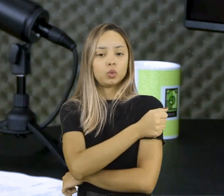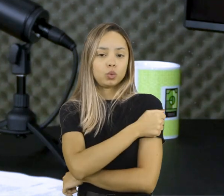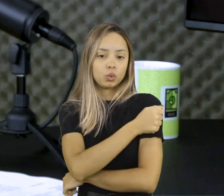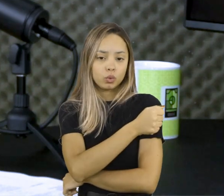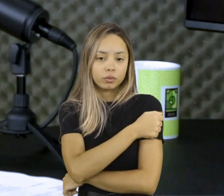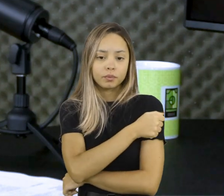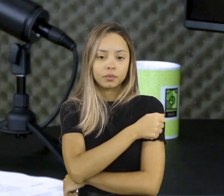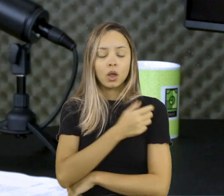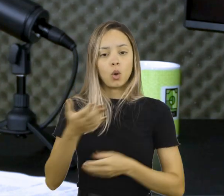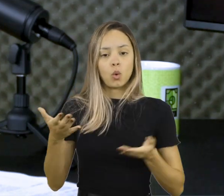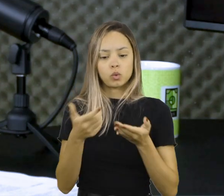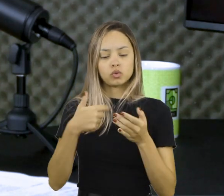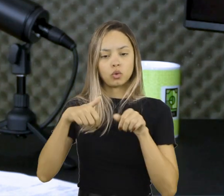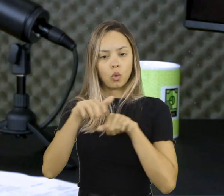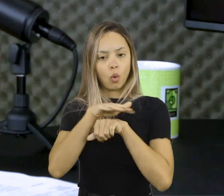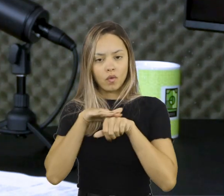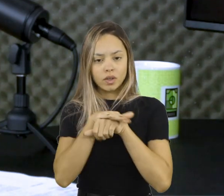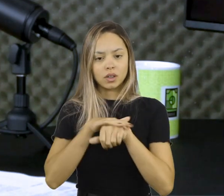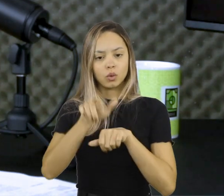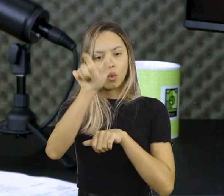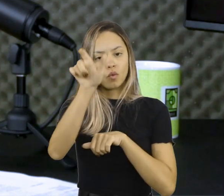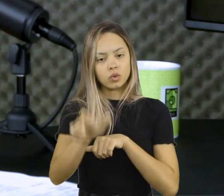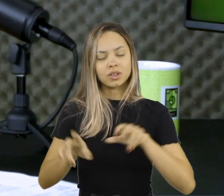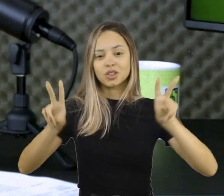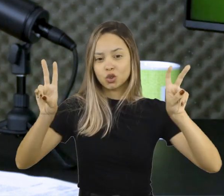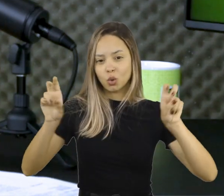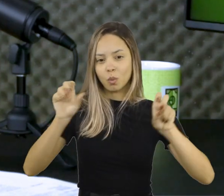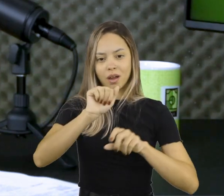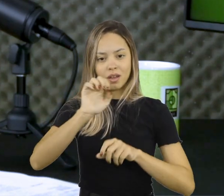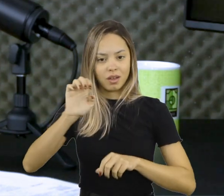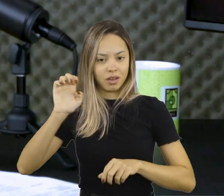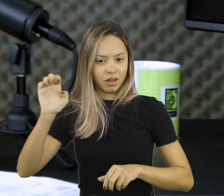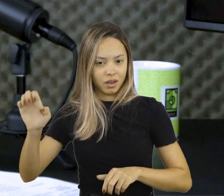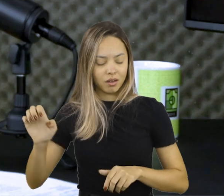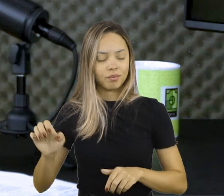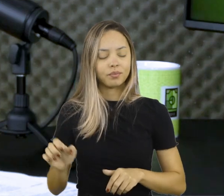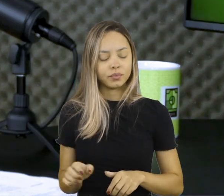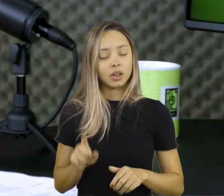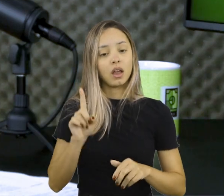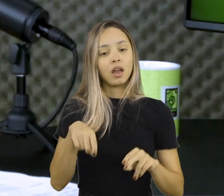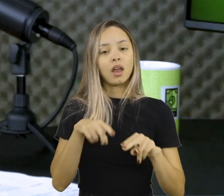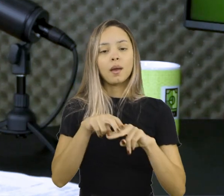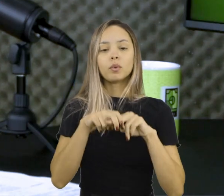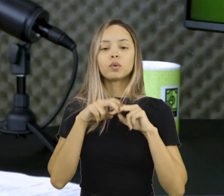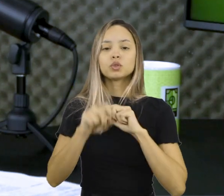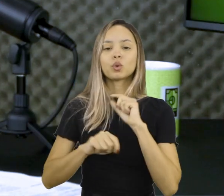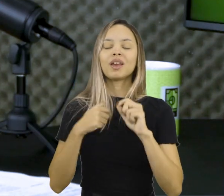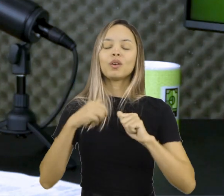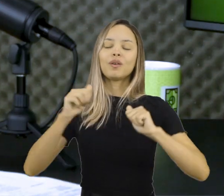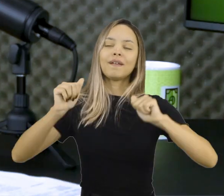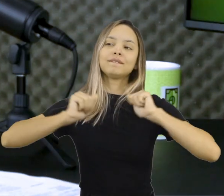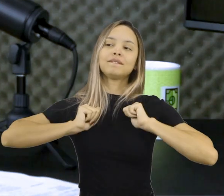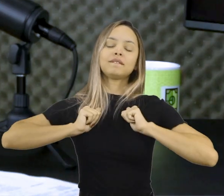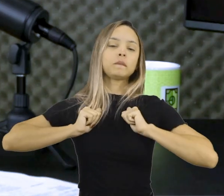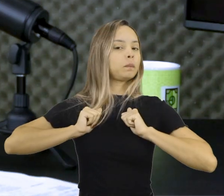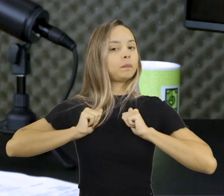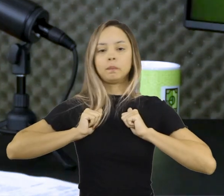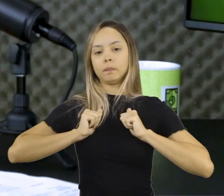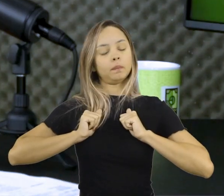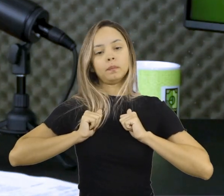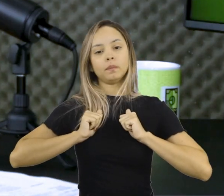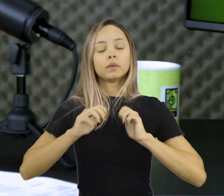aqui conversando com você dessa oferta do aee e de recursos é porque eu não me acomodei então o que que